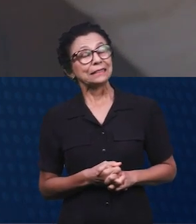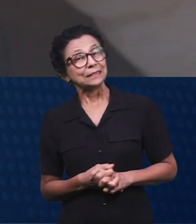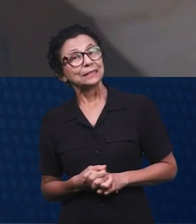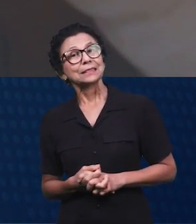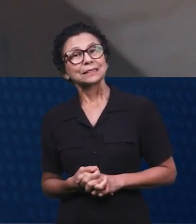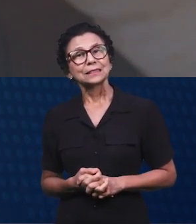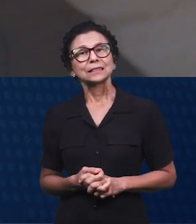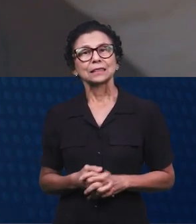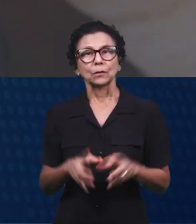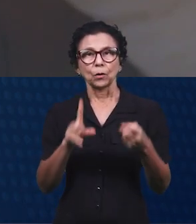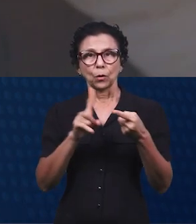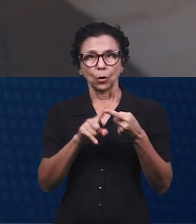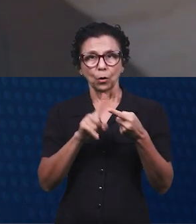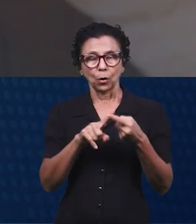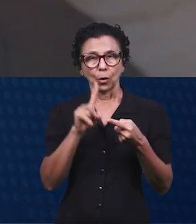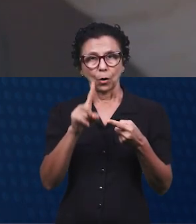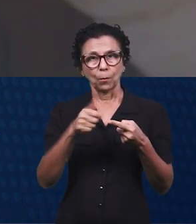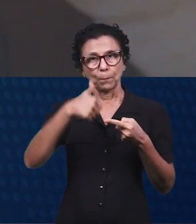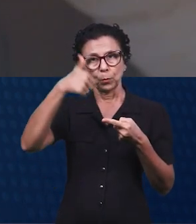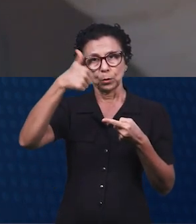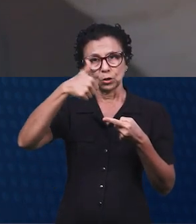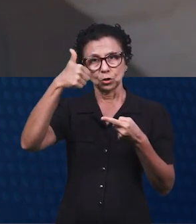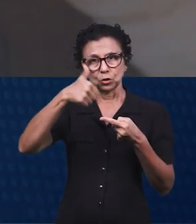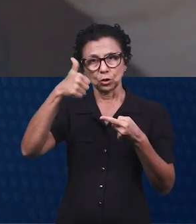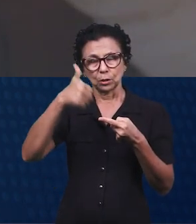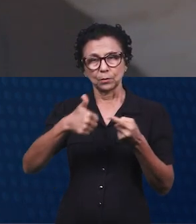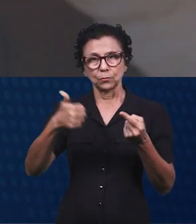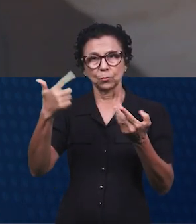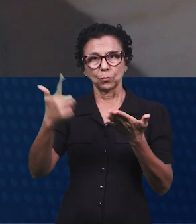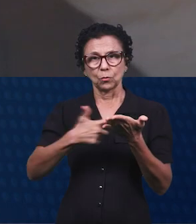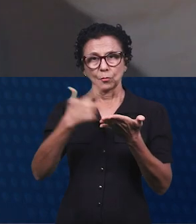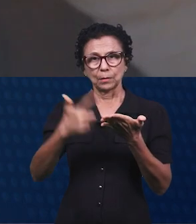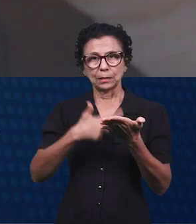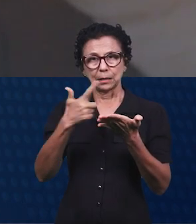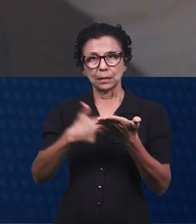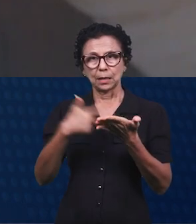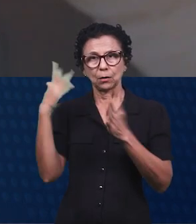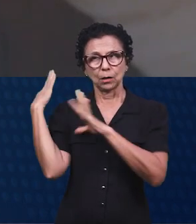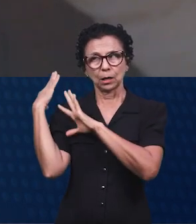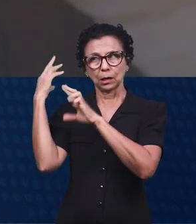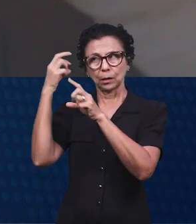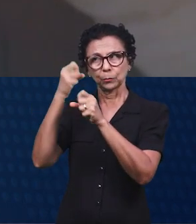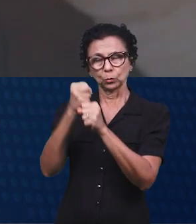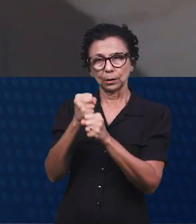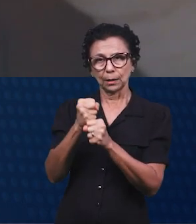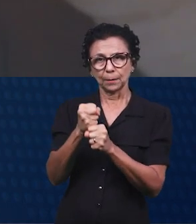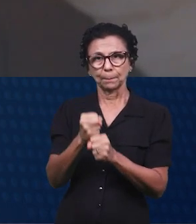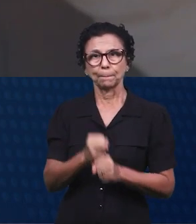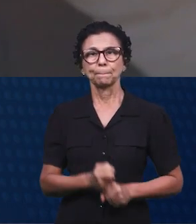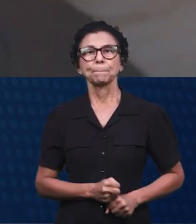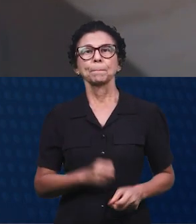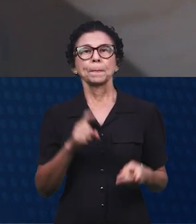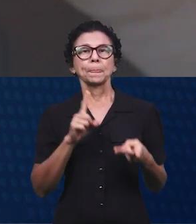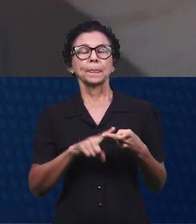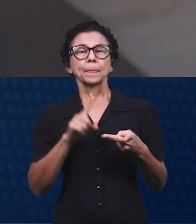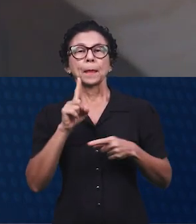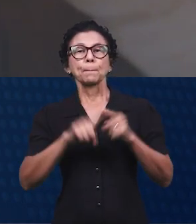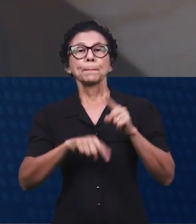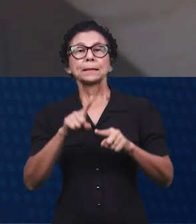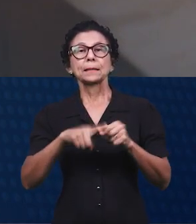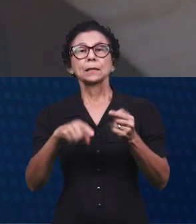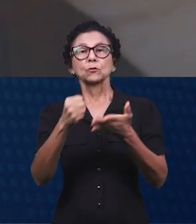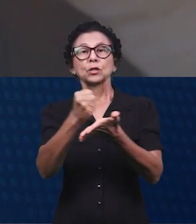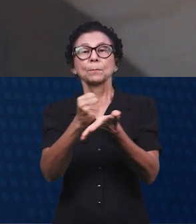de revisão das aulas é uma vantagem também de estudar online, né? Outra coisa, material de apoio